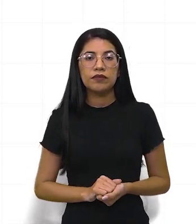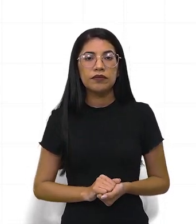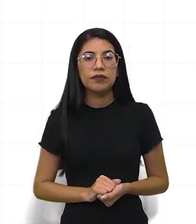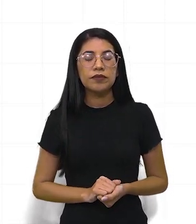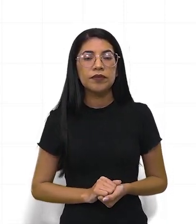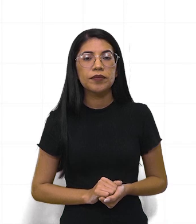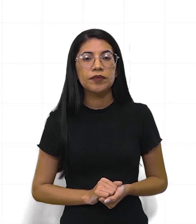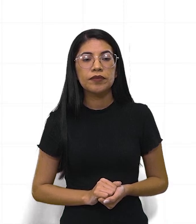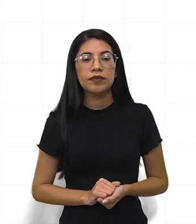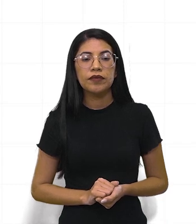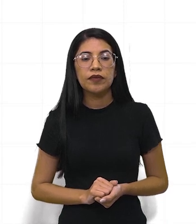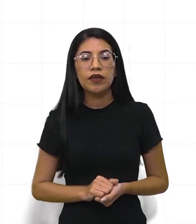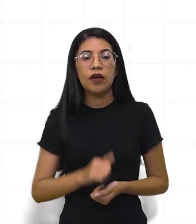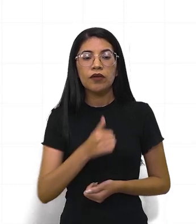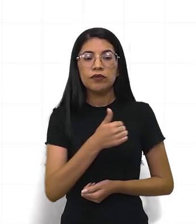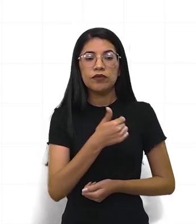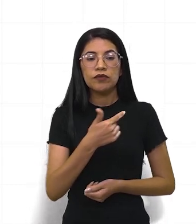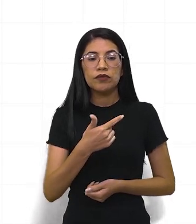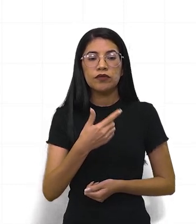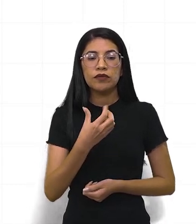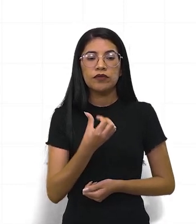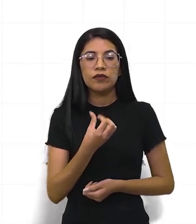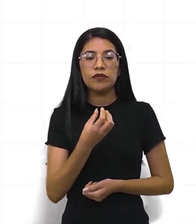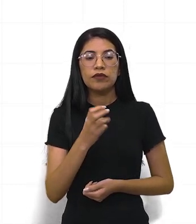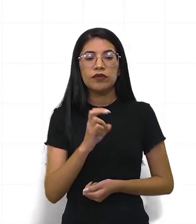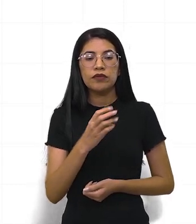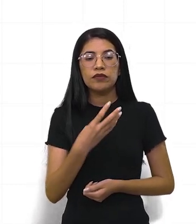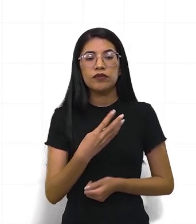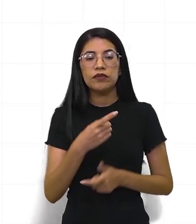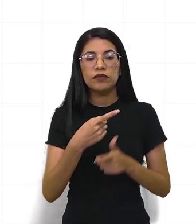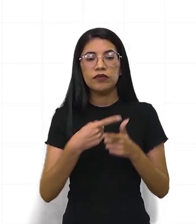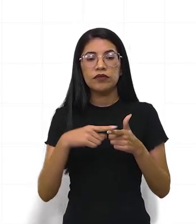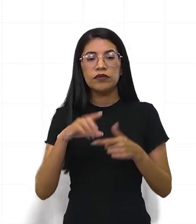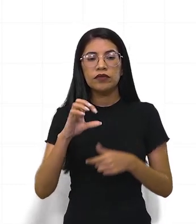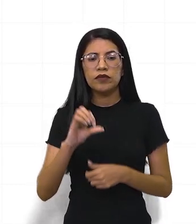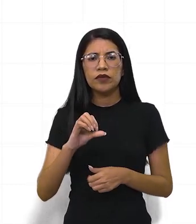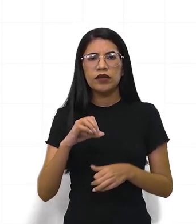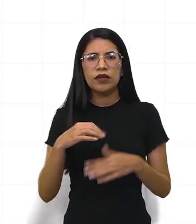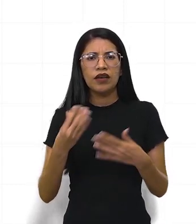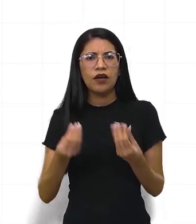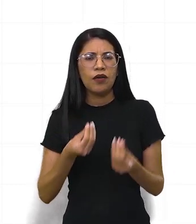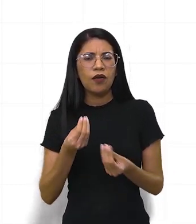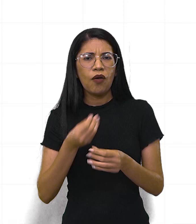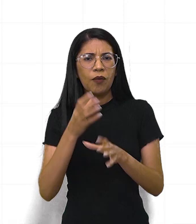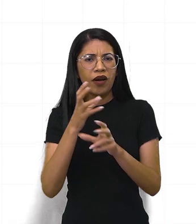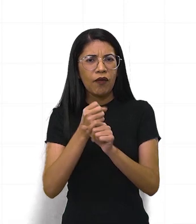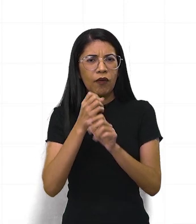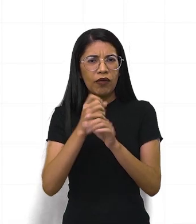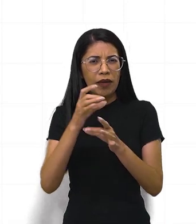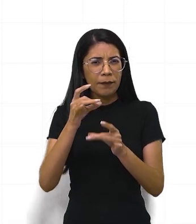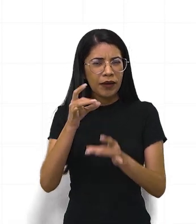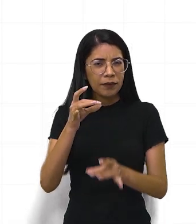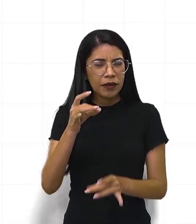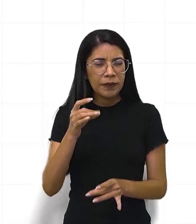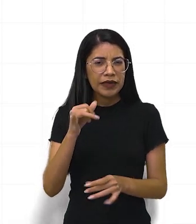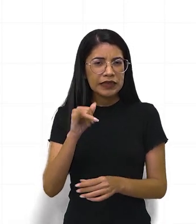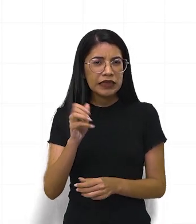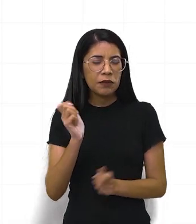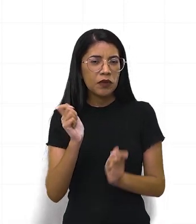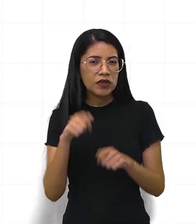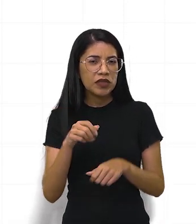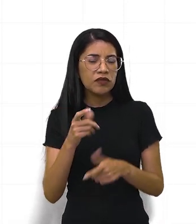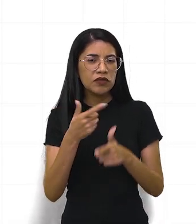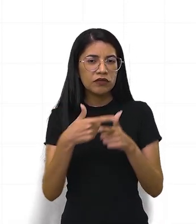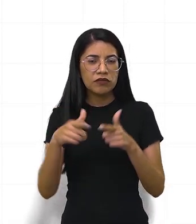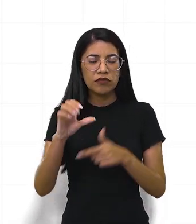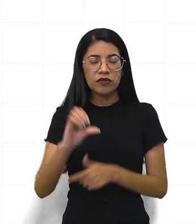próximo exemplo aqui, ó, 12.654 dividido por 9. Professor, eu vou ter que fazer toda essa conta para saber se 9 divide ou não esse